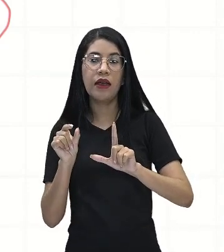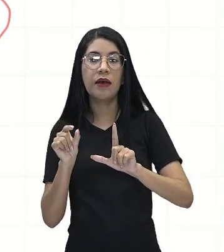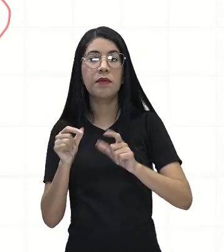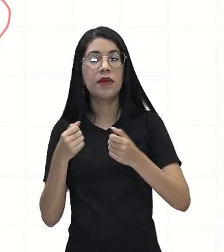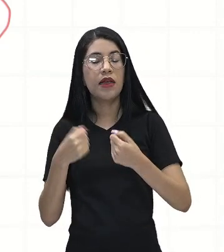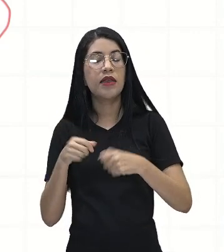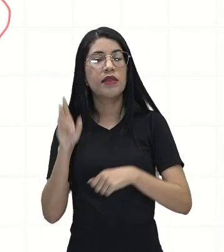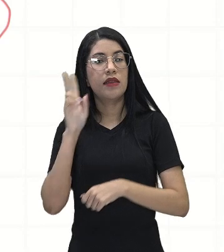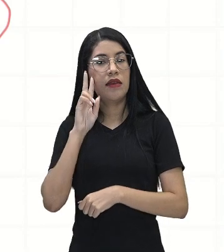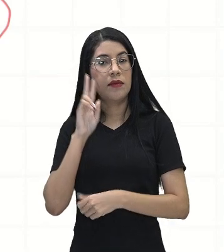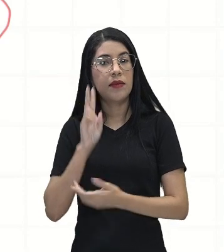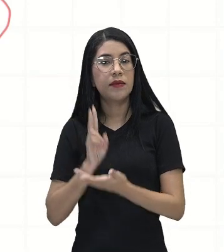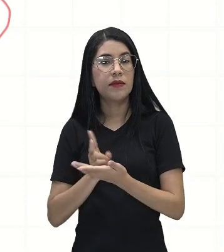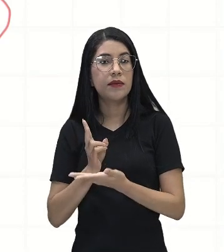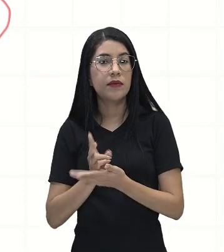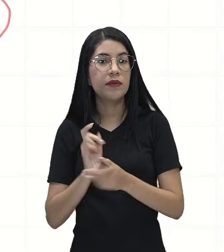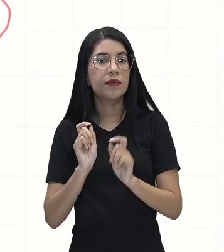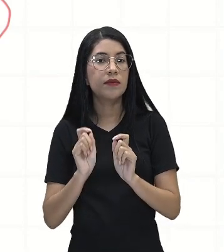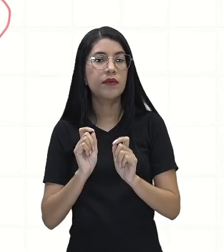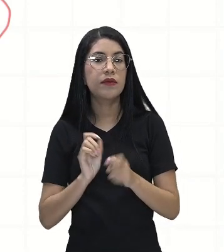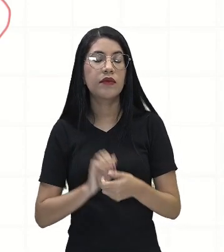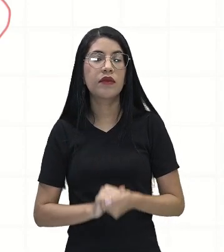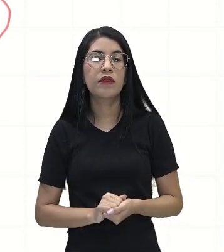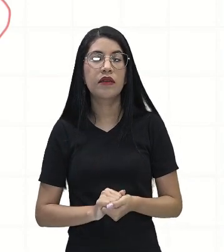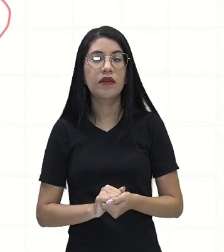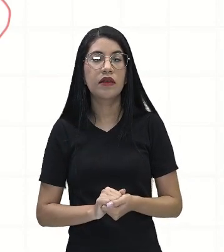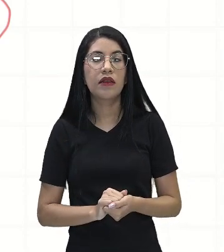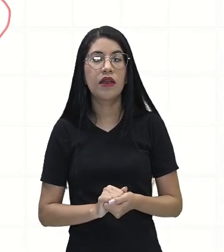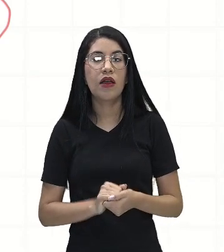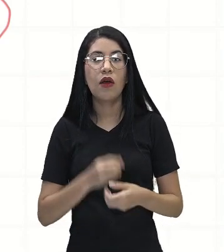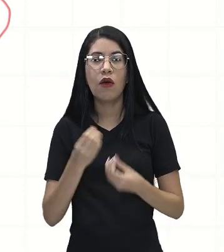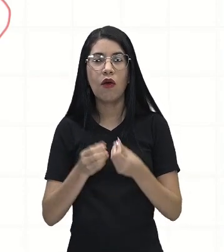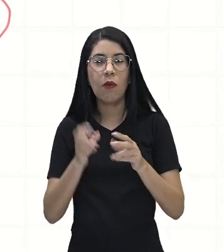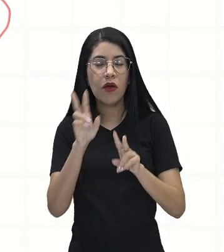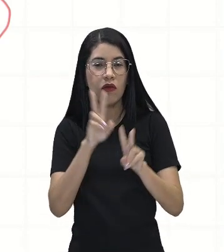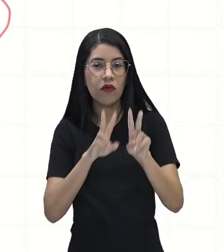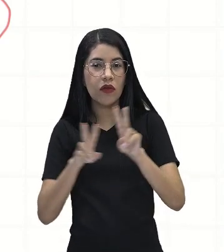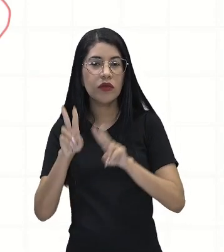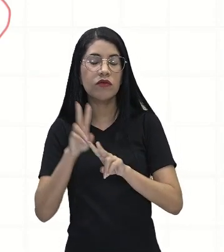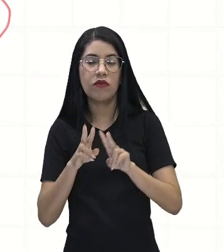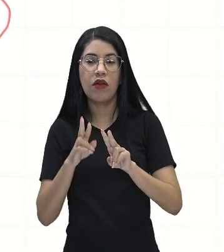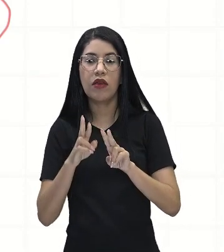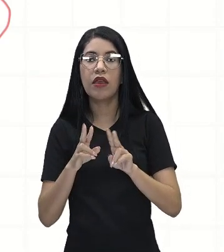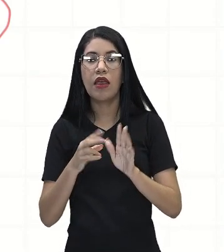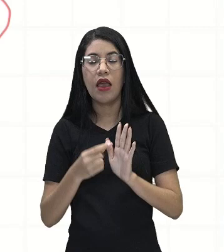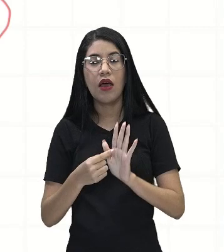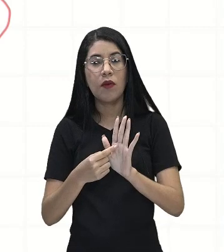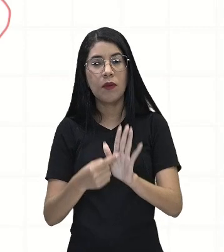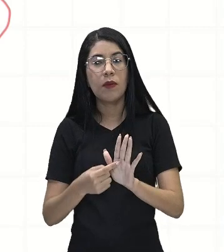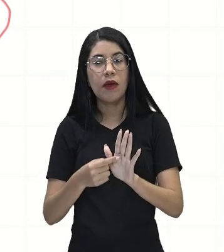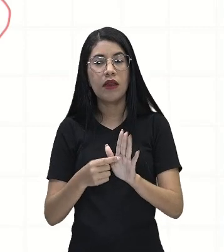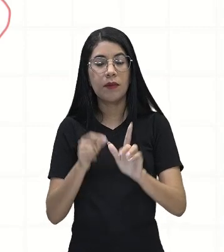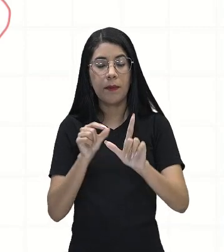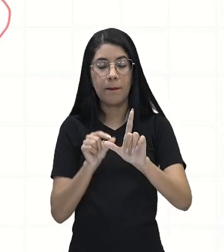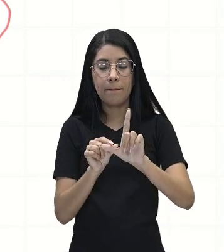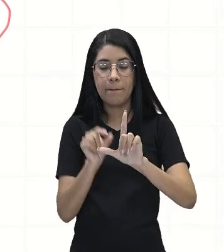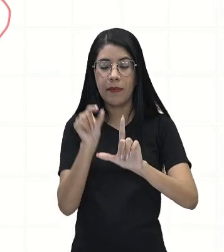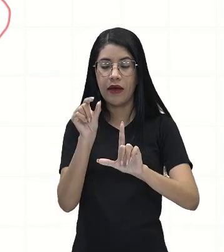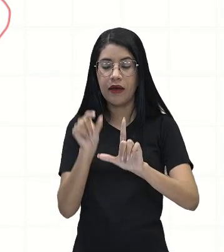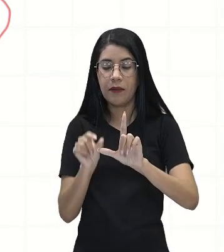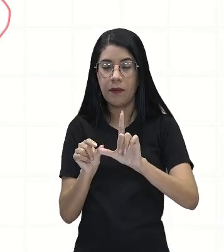para fixar melhor aí, né, essa representação visual indicado aí por esses retângulos